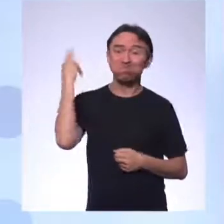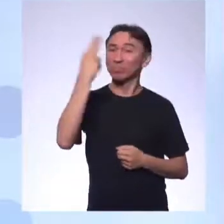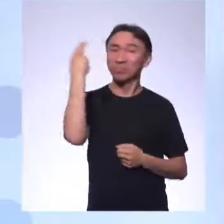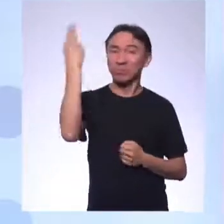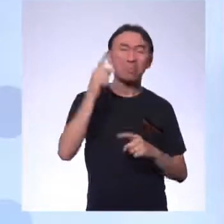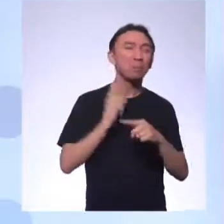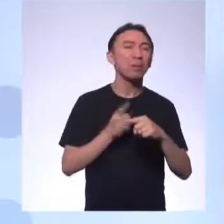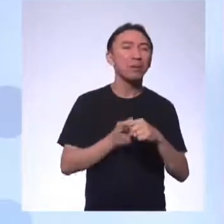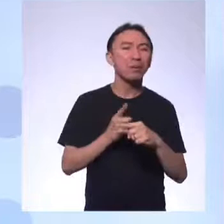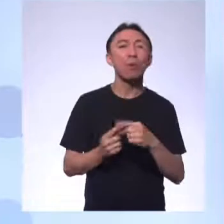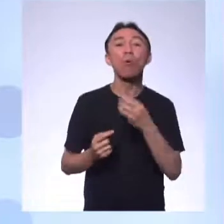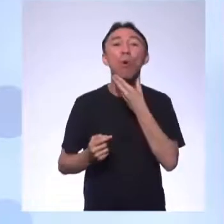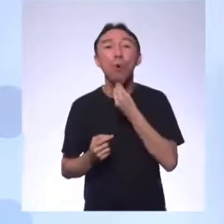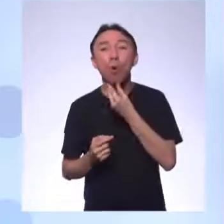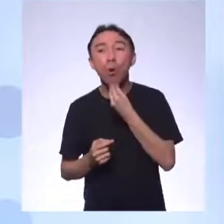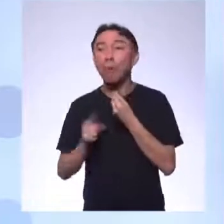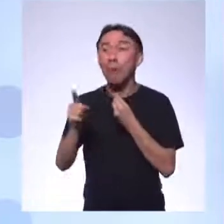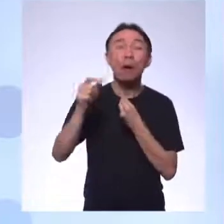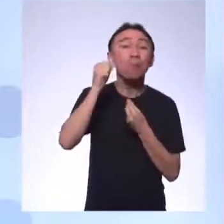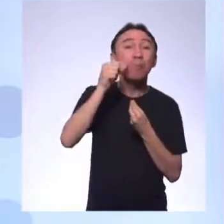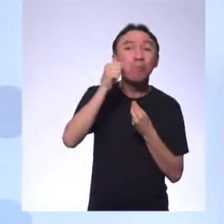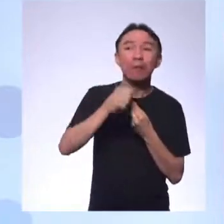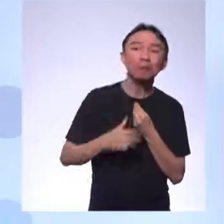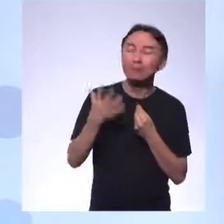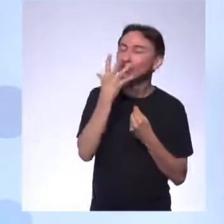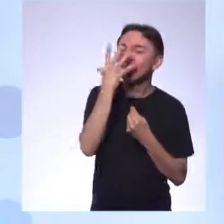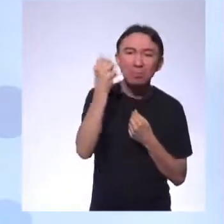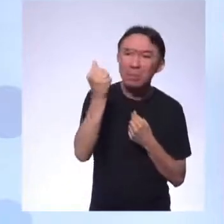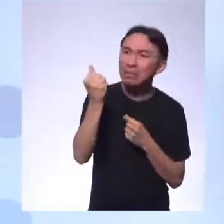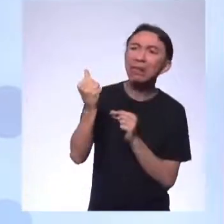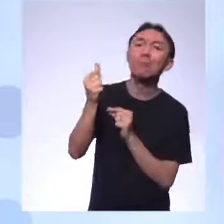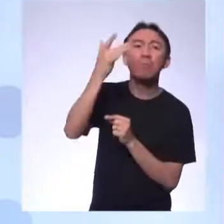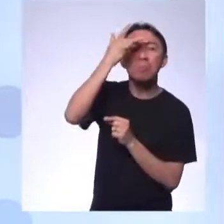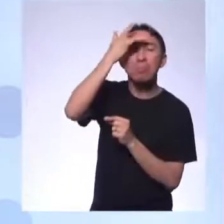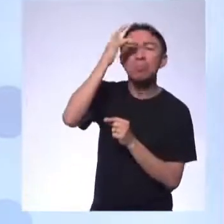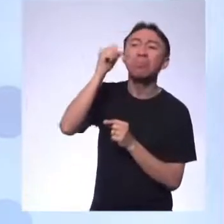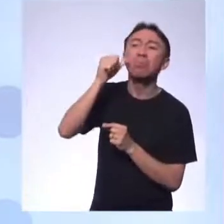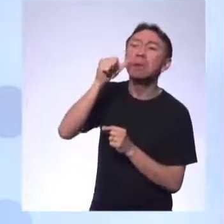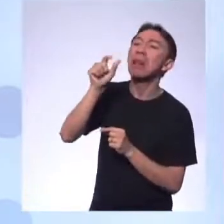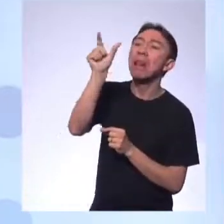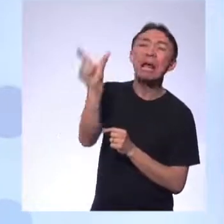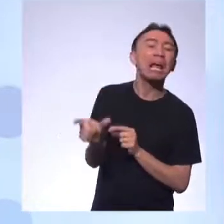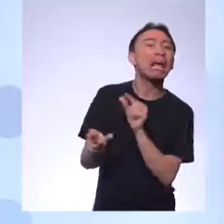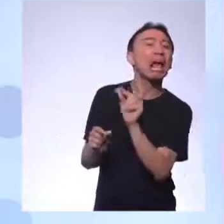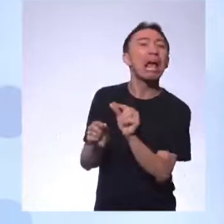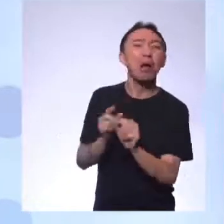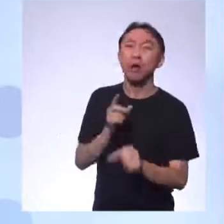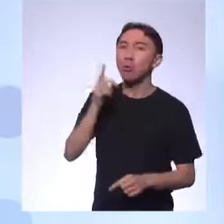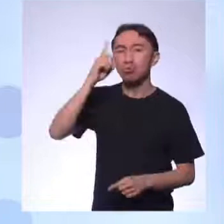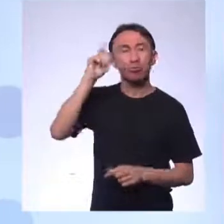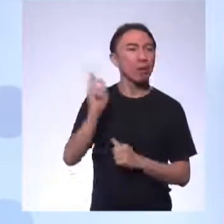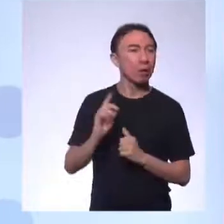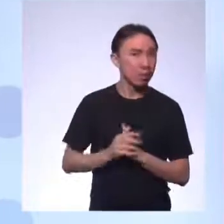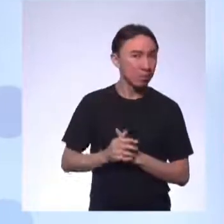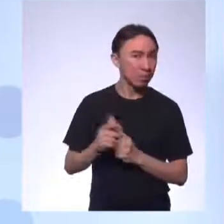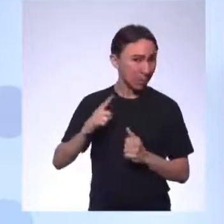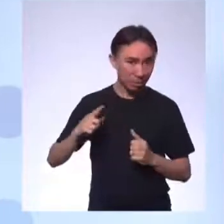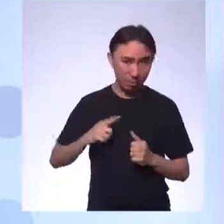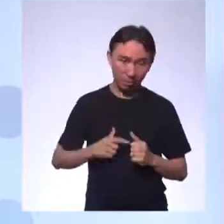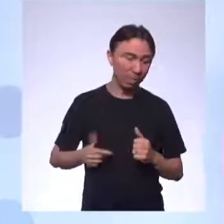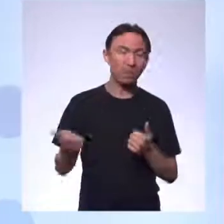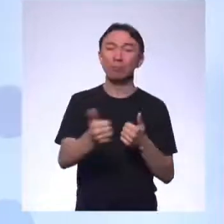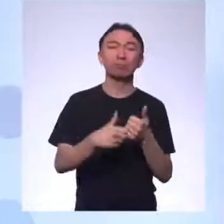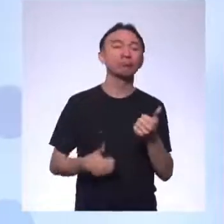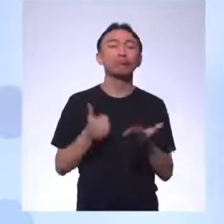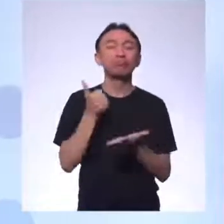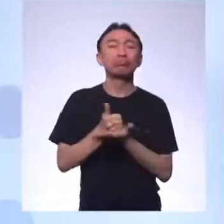homem que se apaixona por uma mulher, mas não sabe quem ela é. Por quê? Porque ele pega um transporte público e